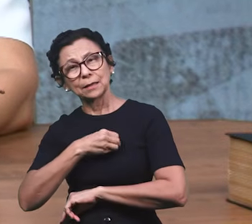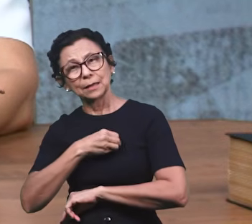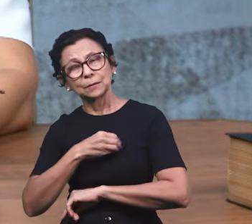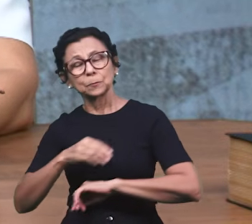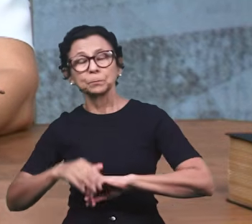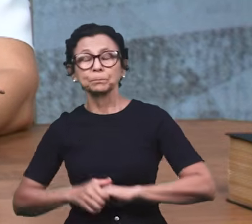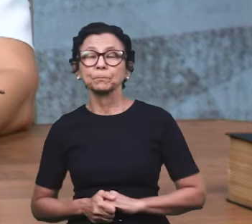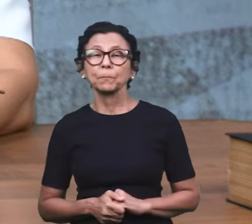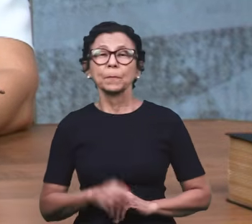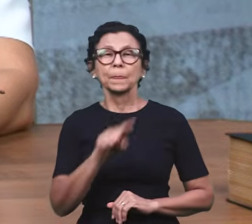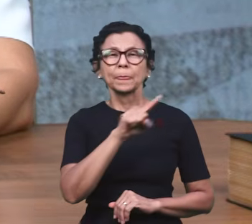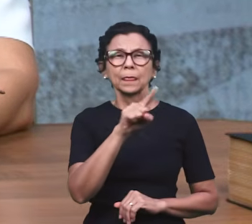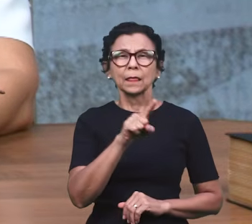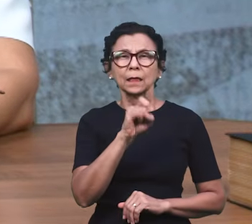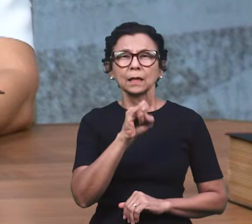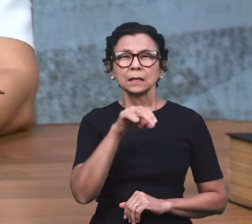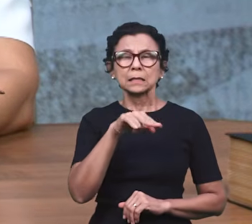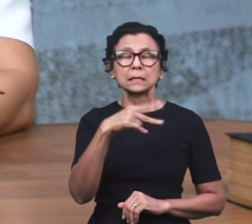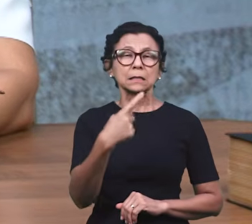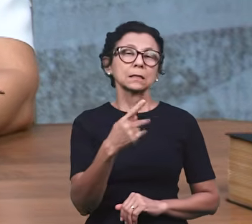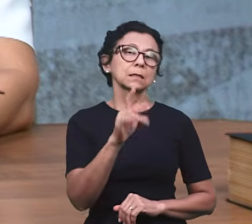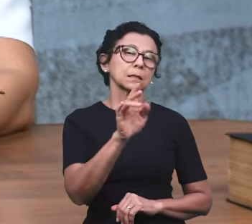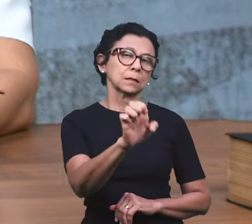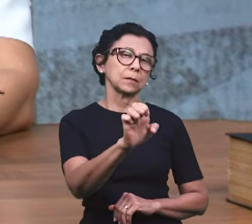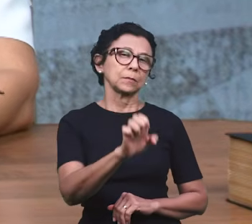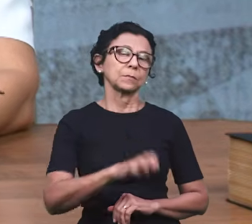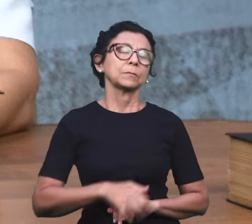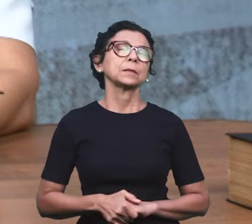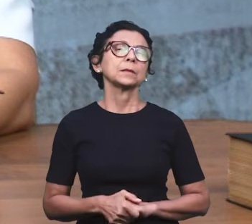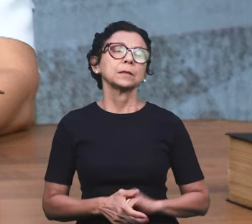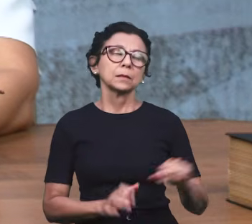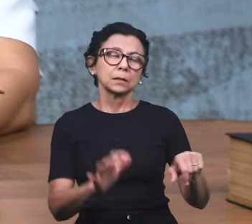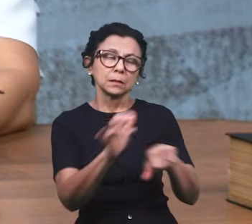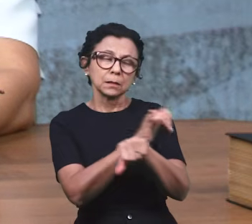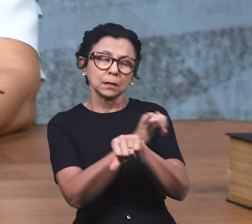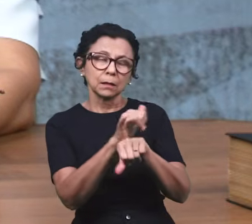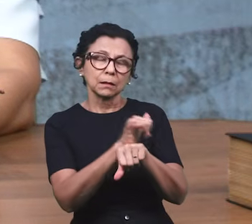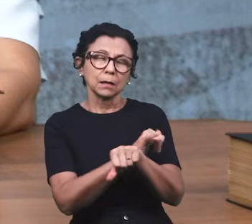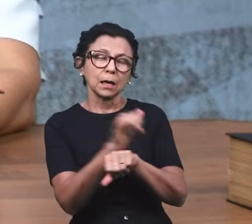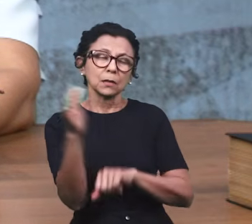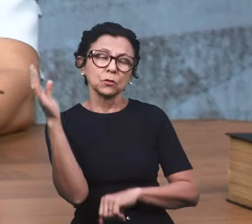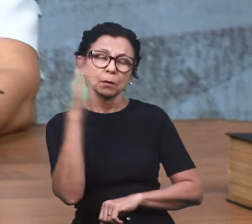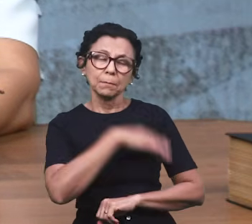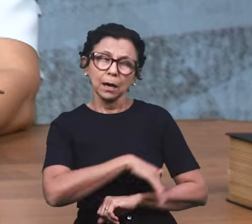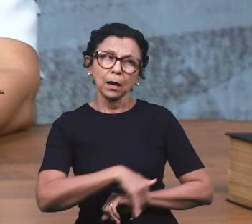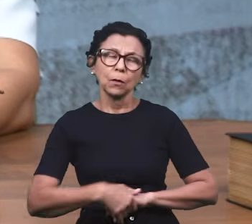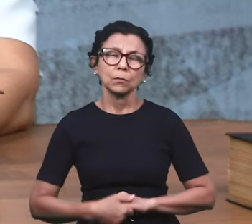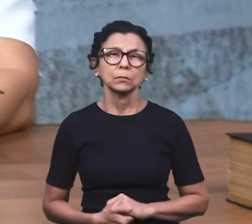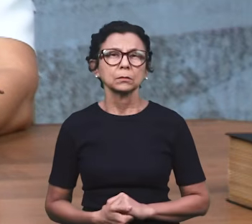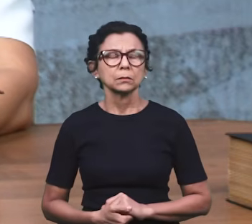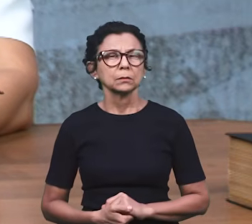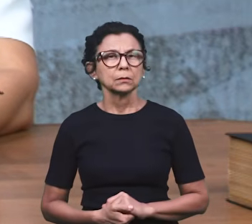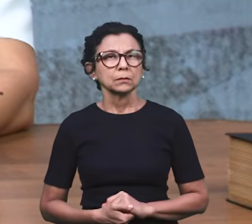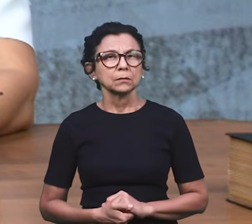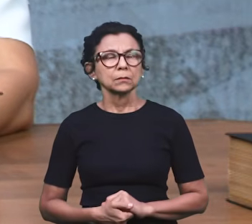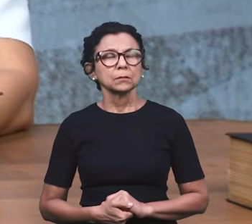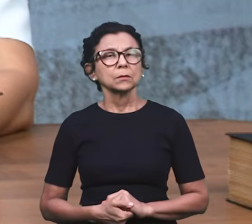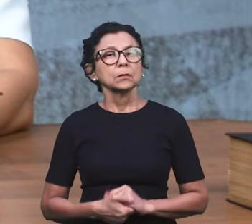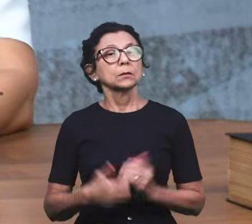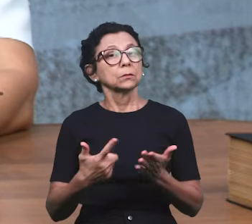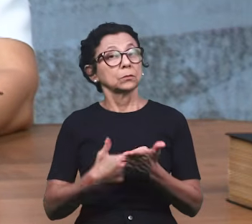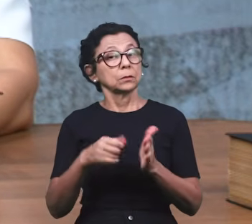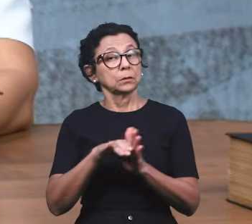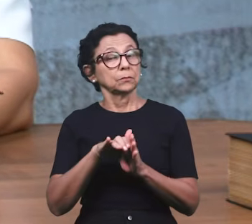Zinri e a conspiração que fez, porventura não está escrito no livro das crônicas